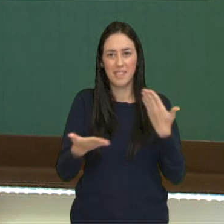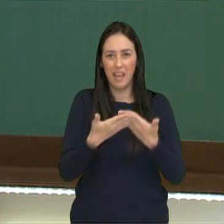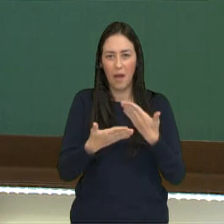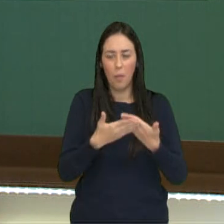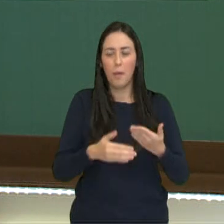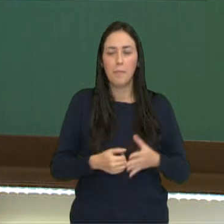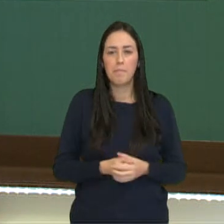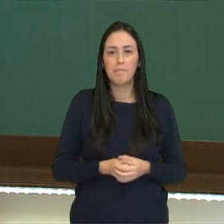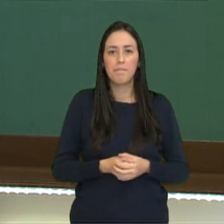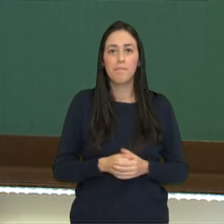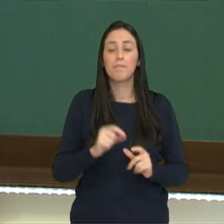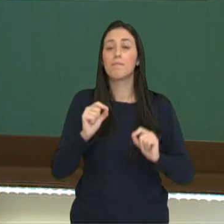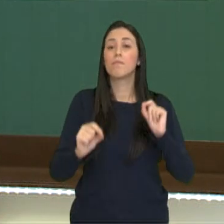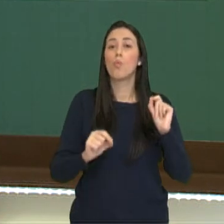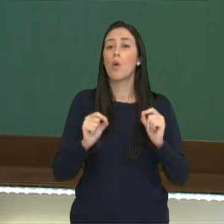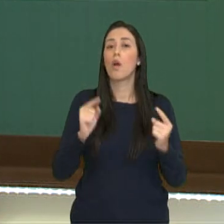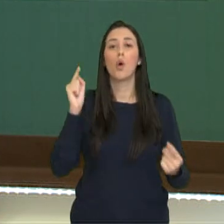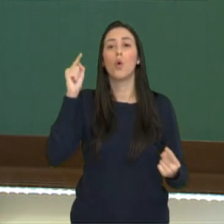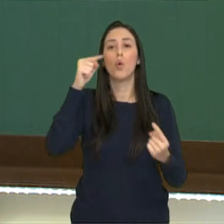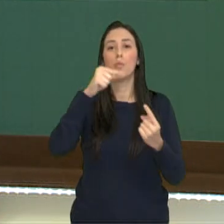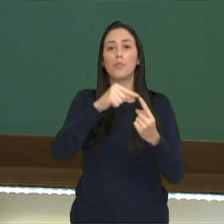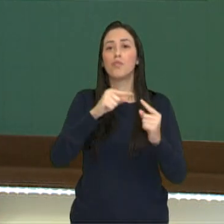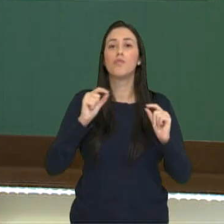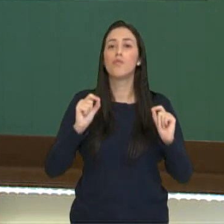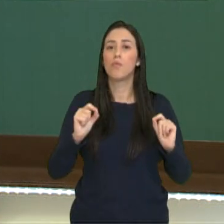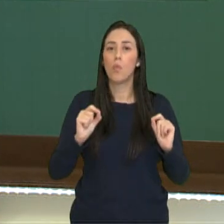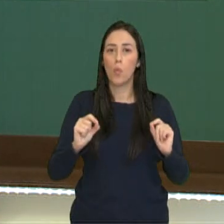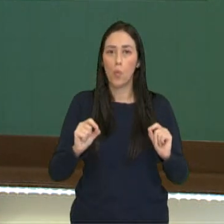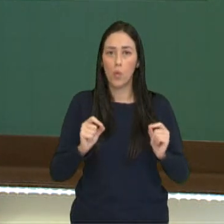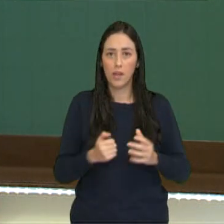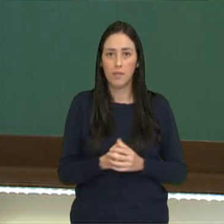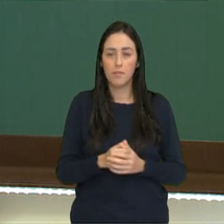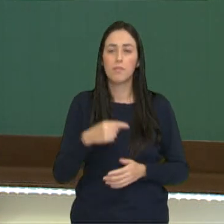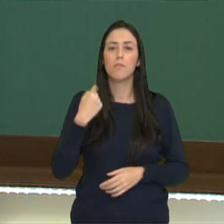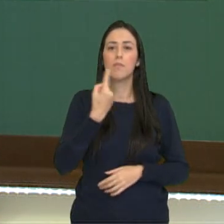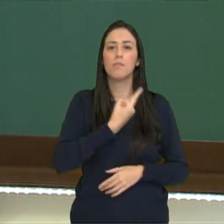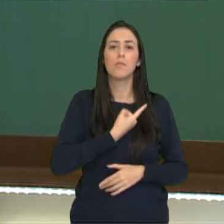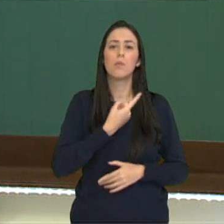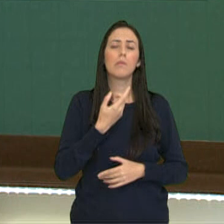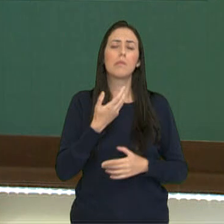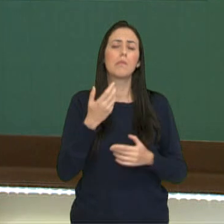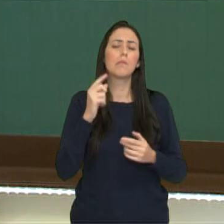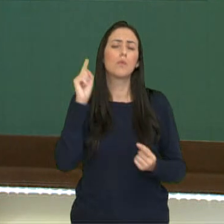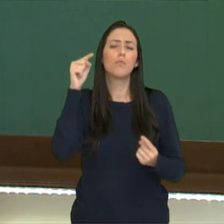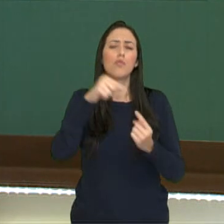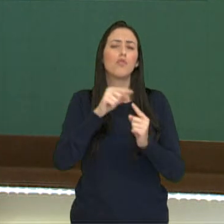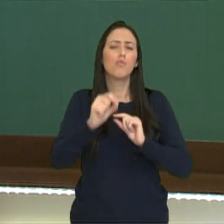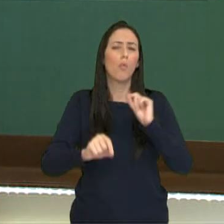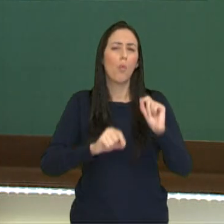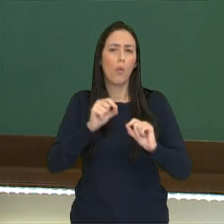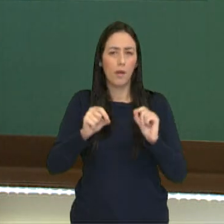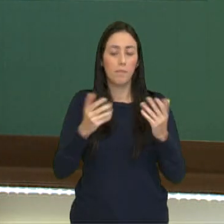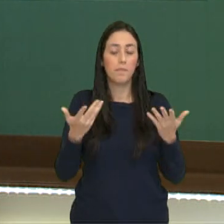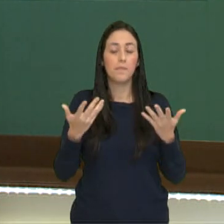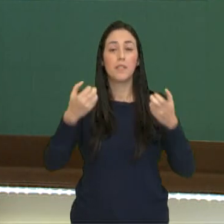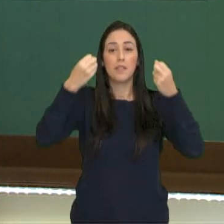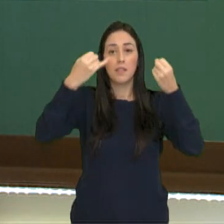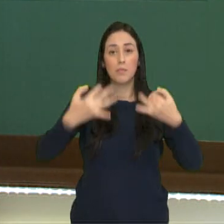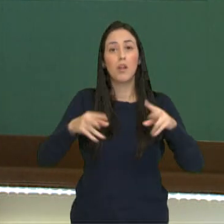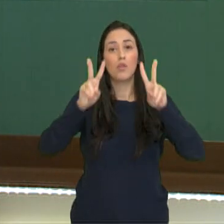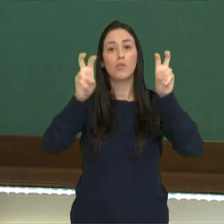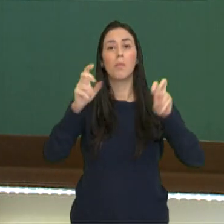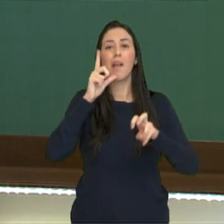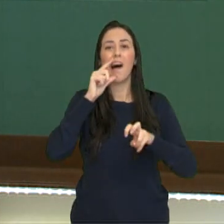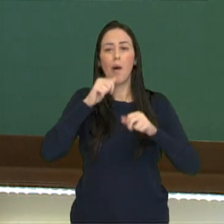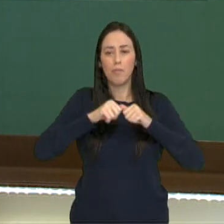hoje. E agora, os objetivos da nossa aula de hoje. O que a gente quer alcançar com ela? Nós queremos demonstrar a distribuição desigual da